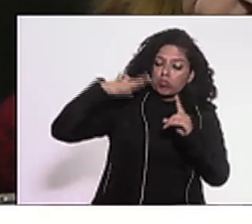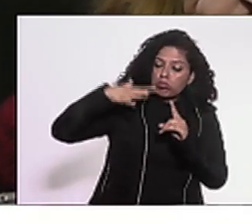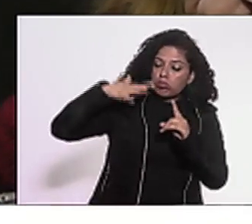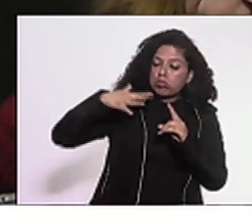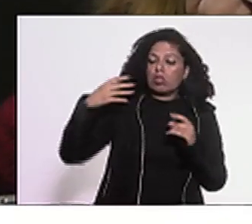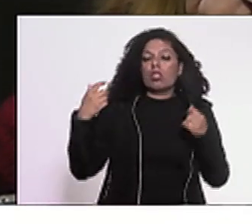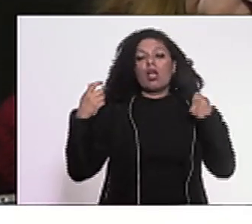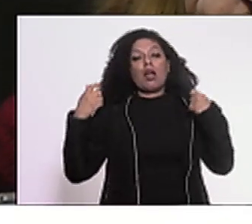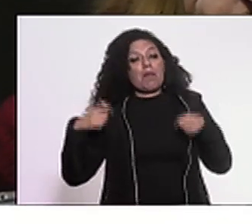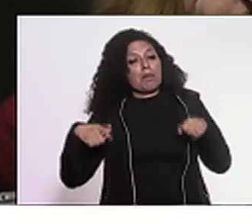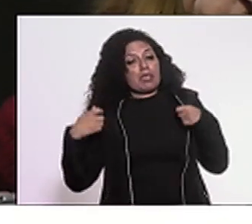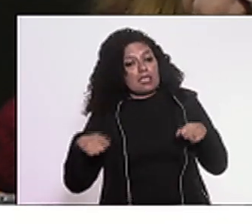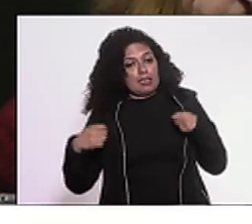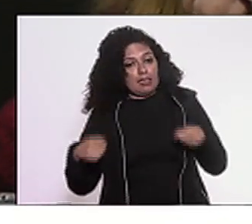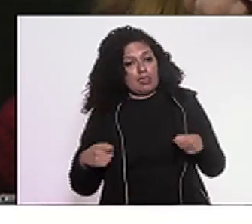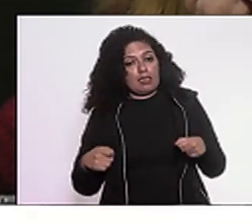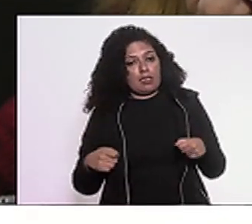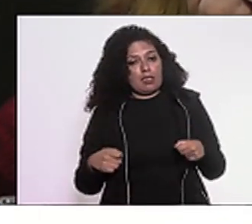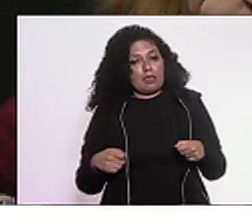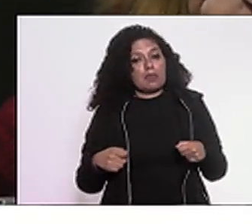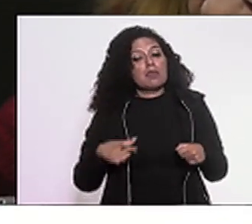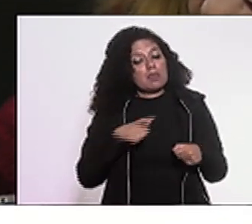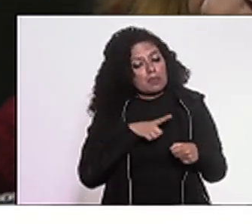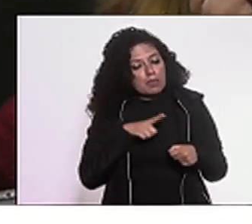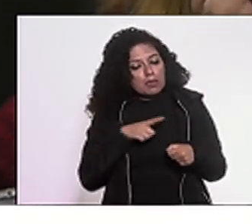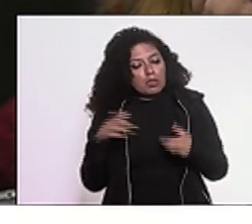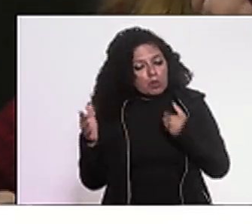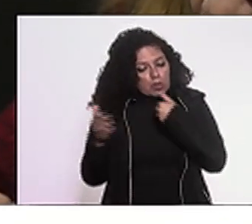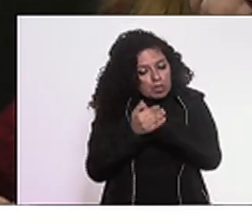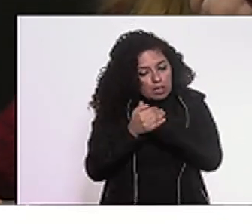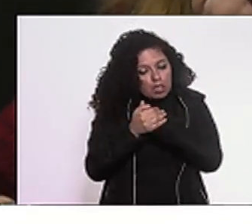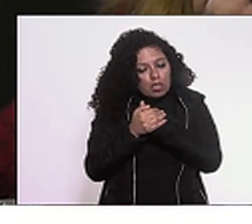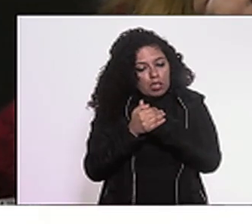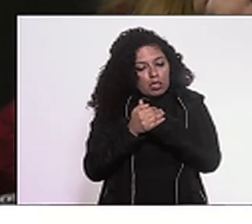realmente a privacidade do